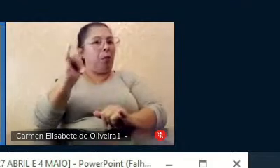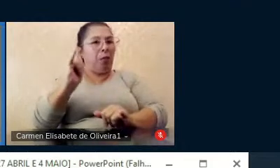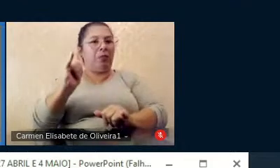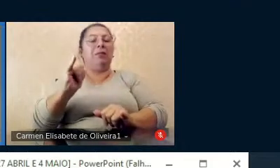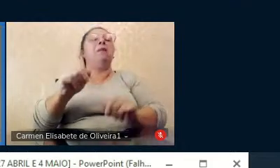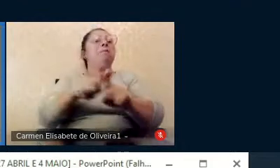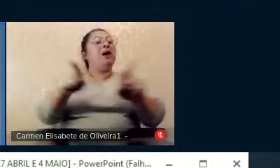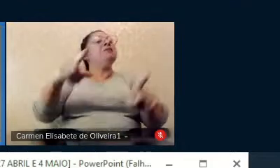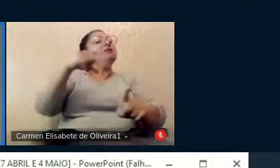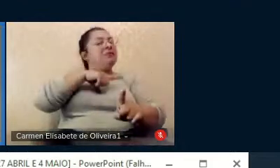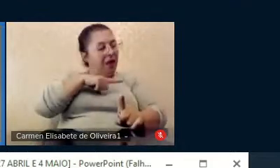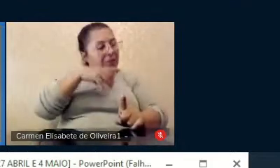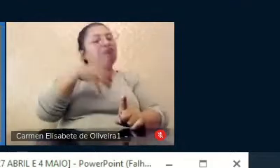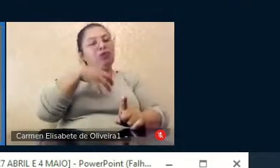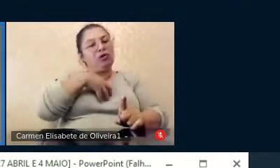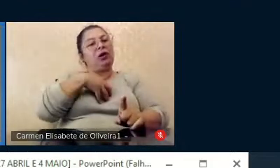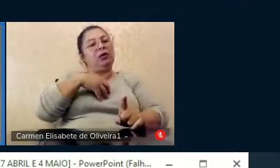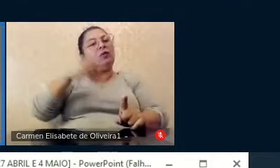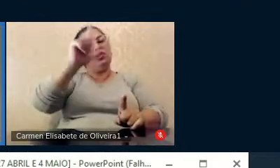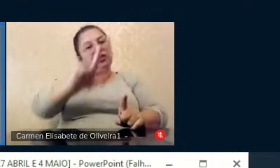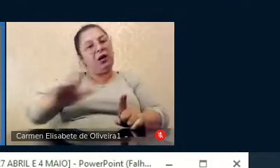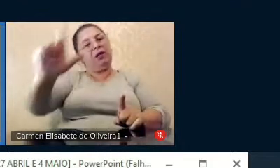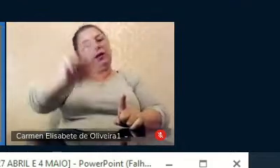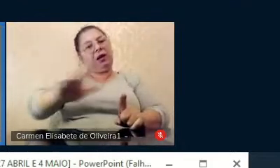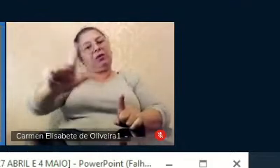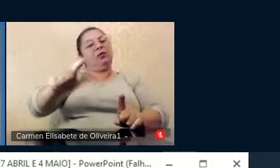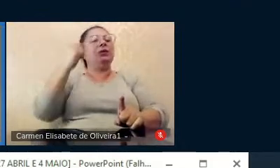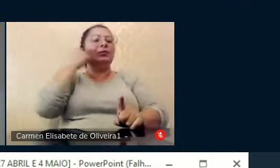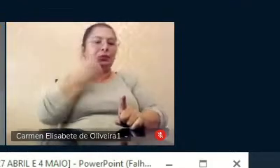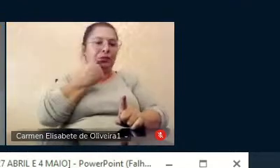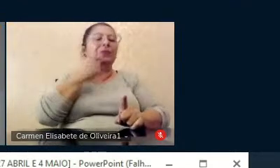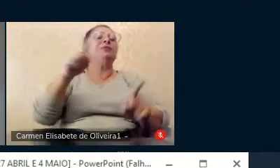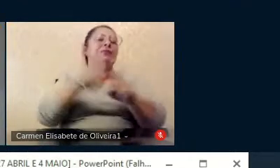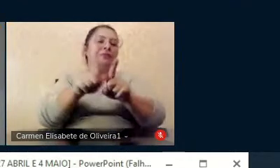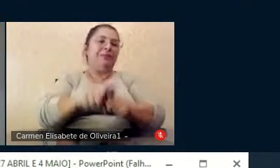essas formas de literatura, nós temos também dentro da literatura surda.